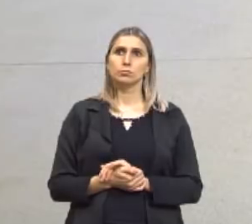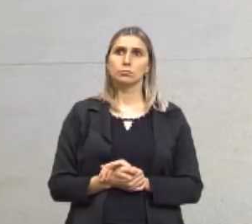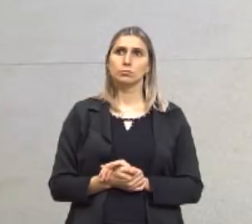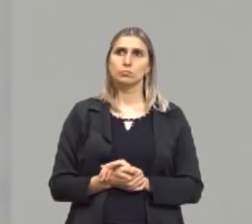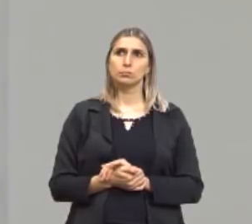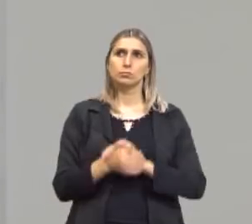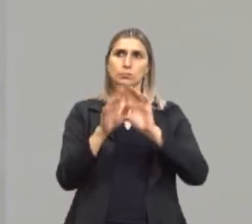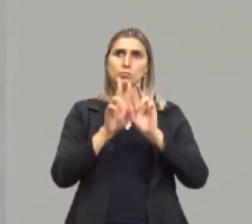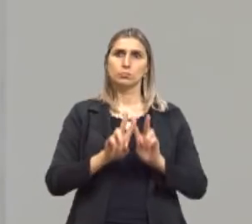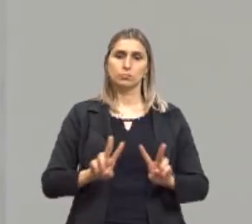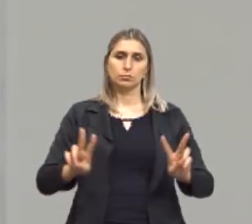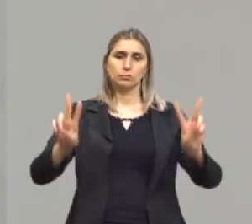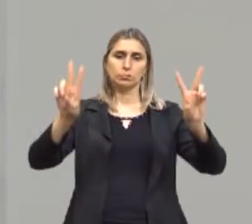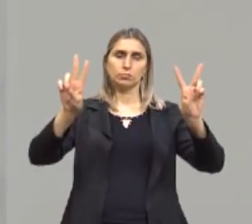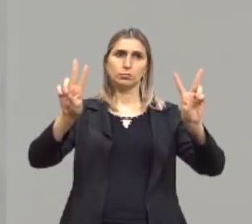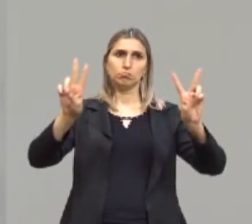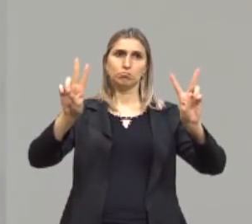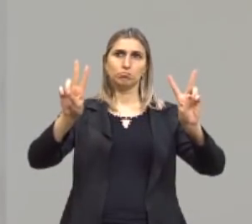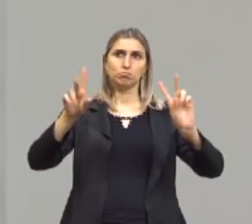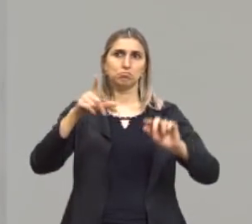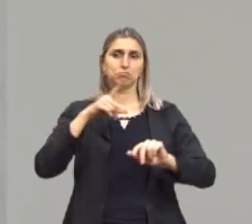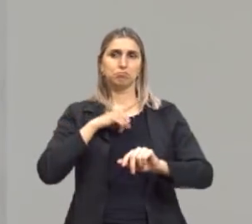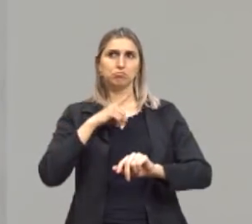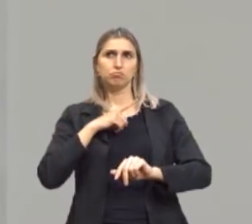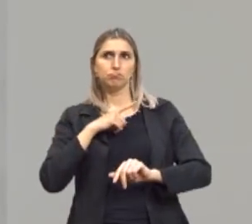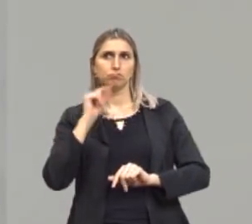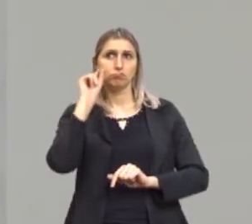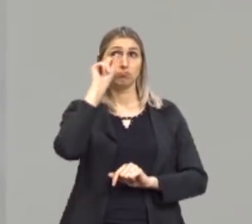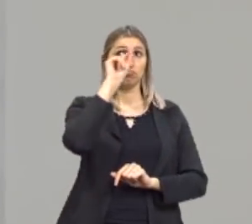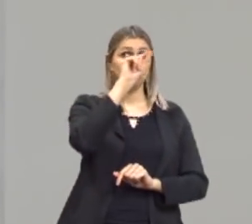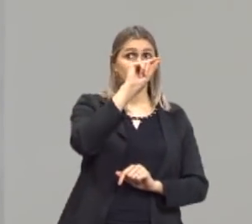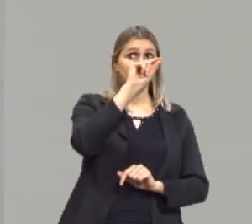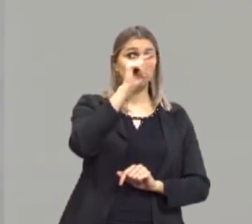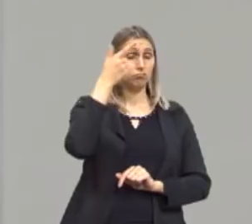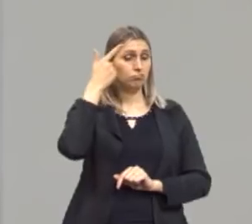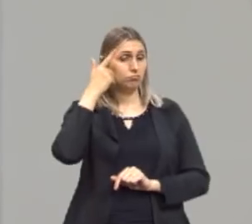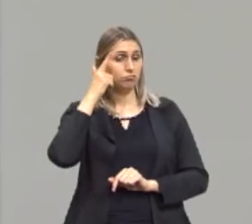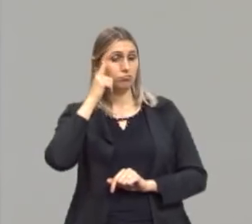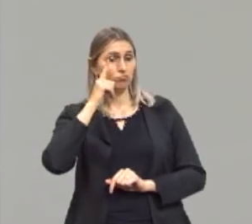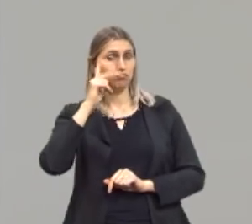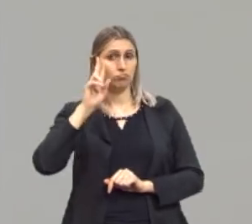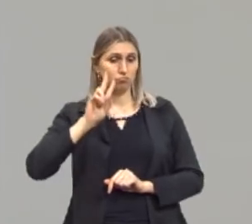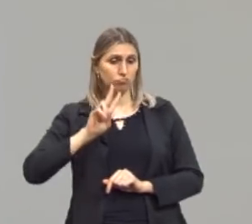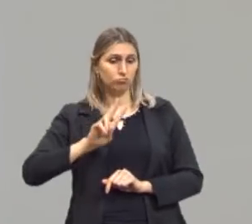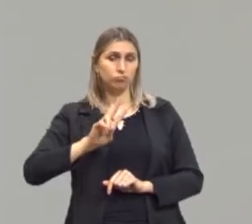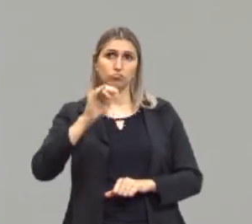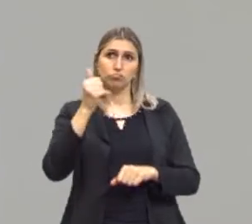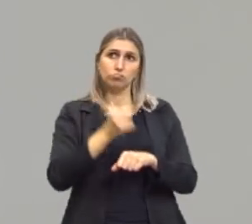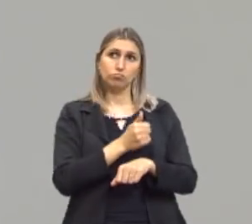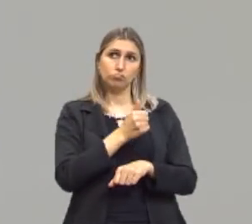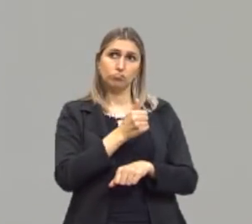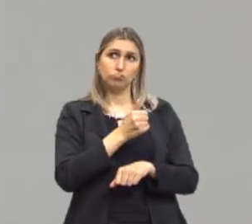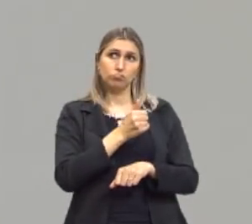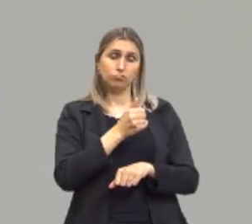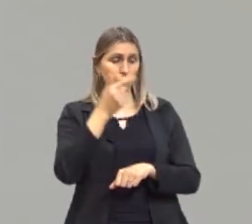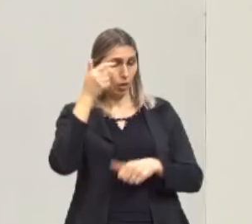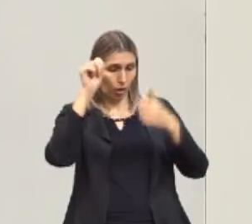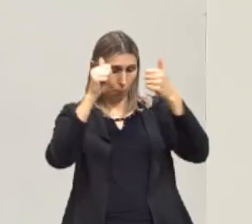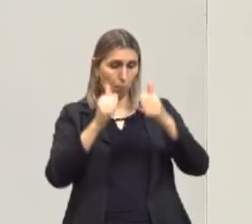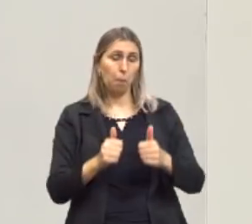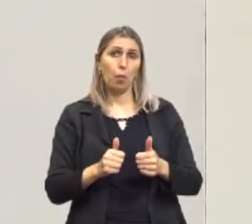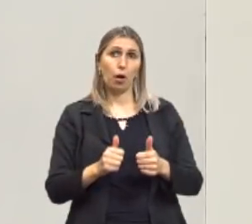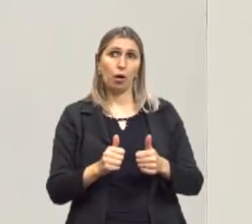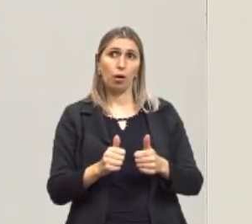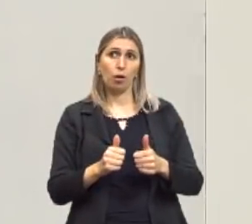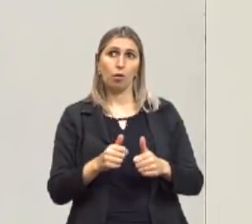O campo de visão, sendo que quem estiver nesse ponto aqui vai conseguir enxergar esse objeto através do espelho, vai conseguir enxergar a imagem, né?